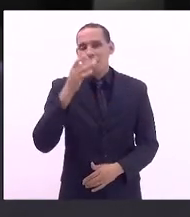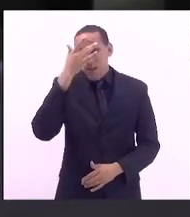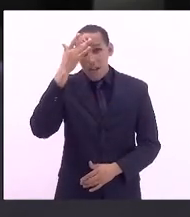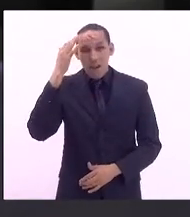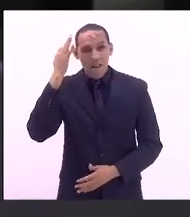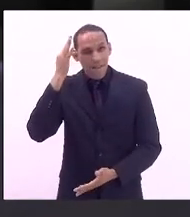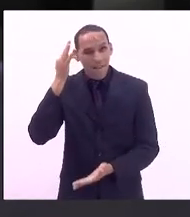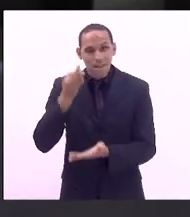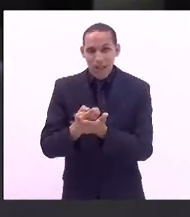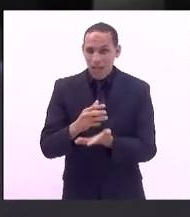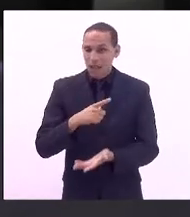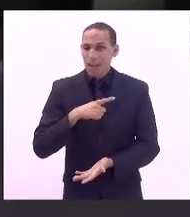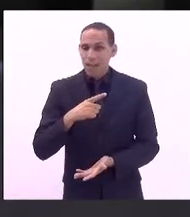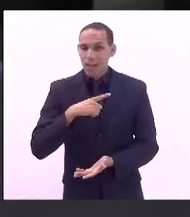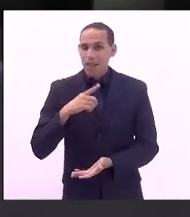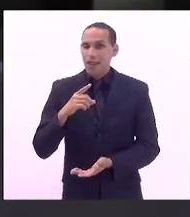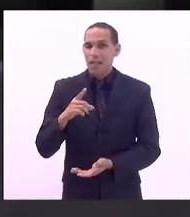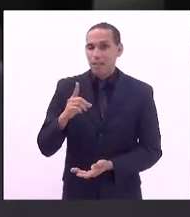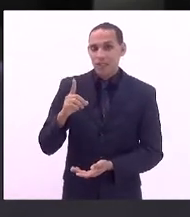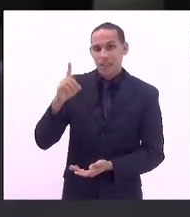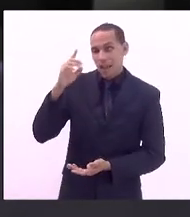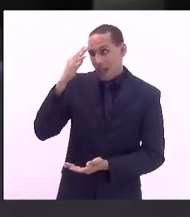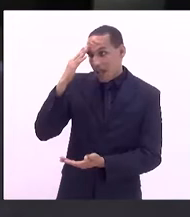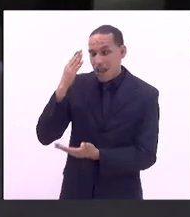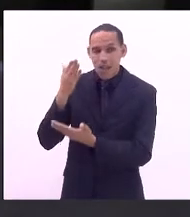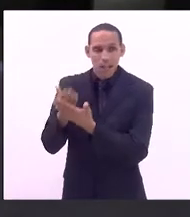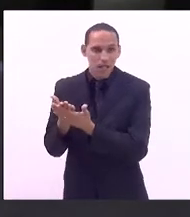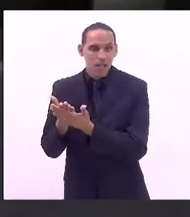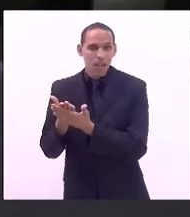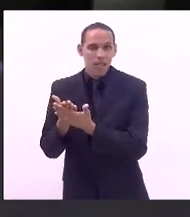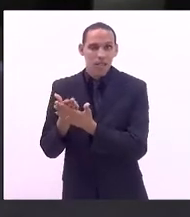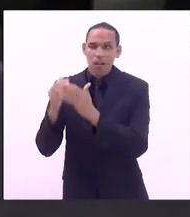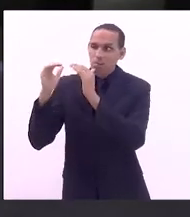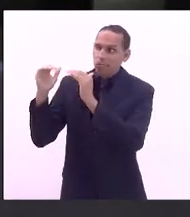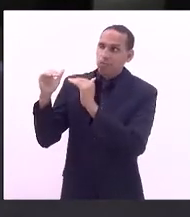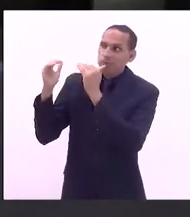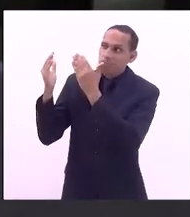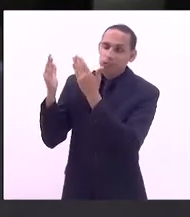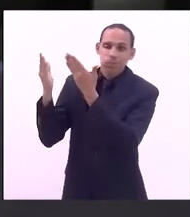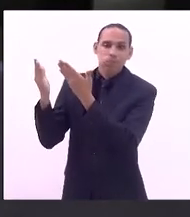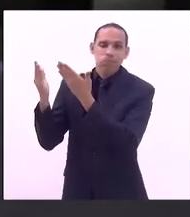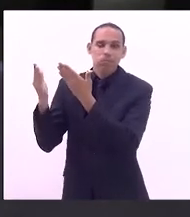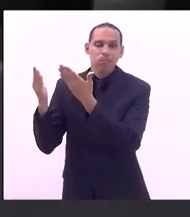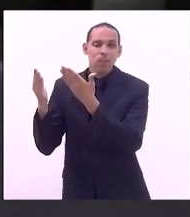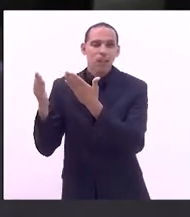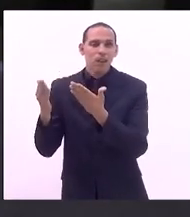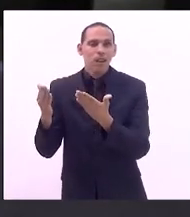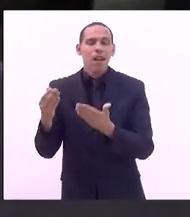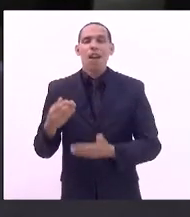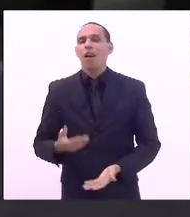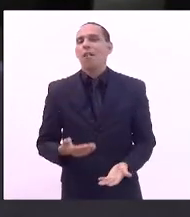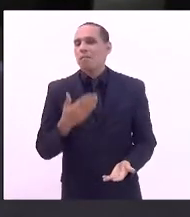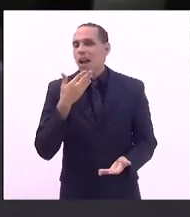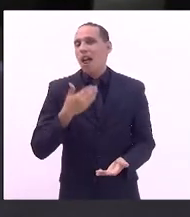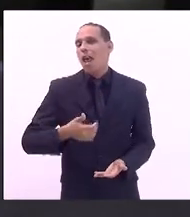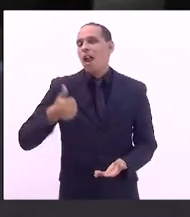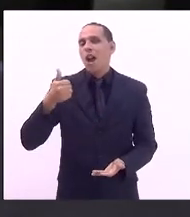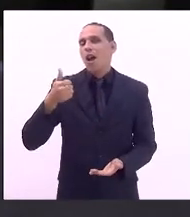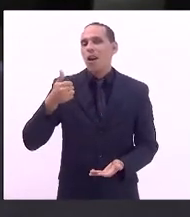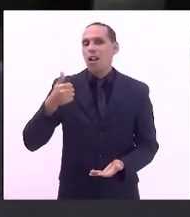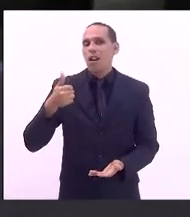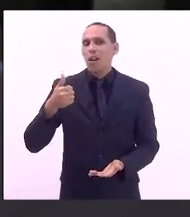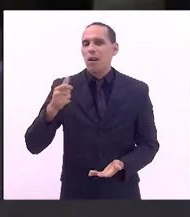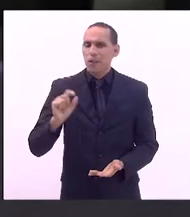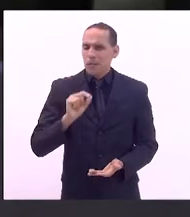que acreditam em um ente superior costumam ter uma melhora por